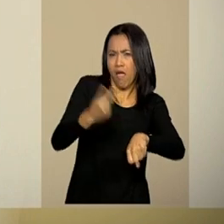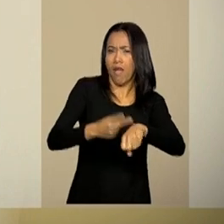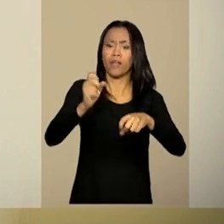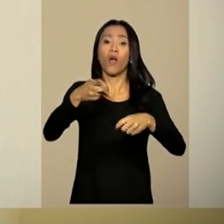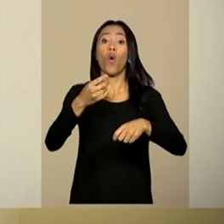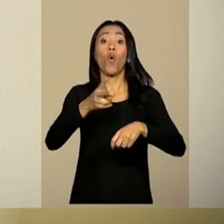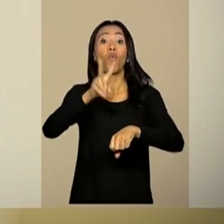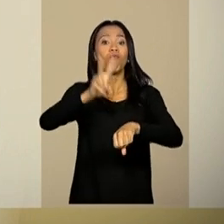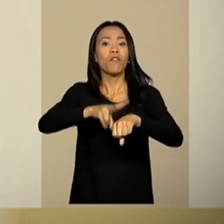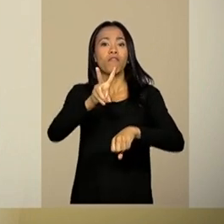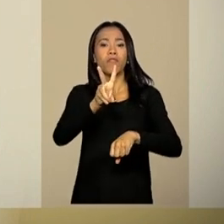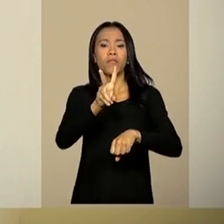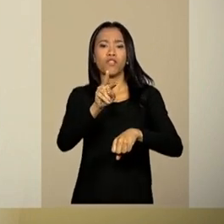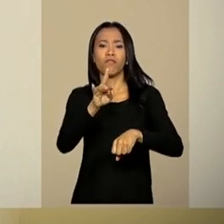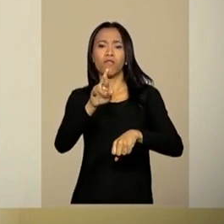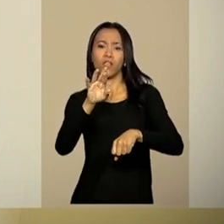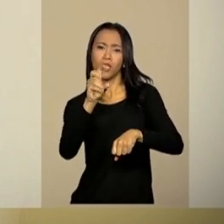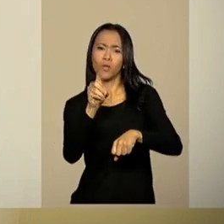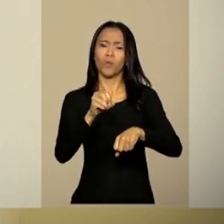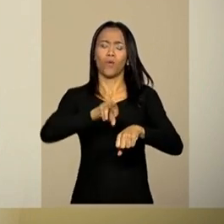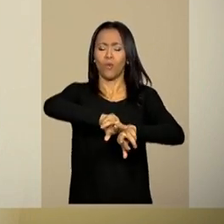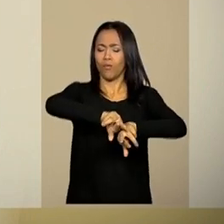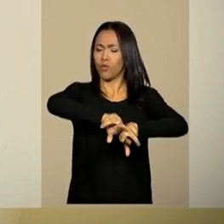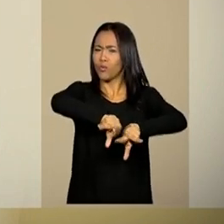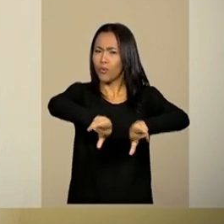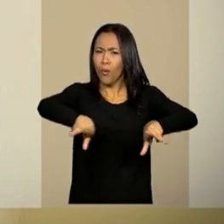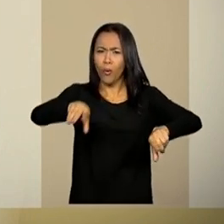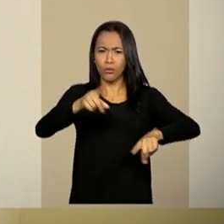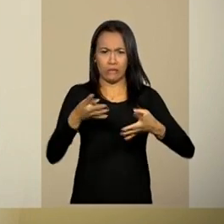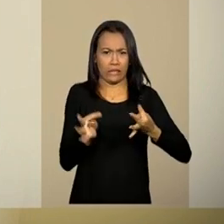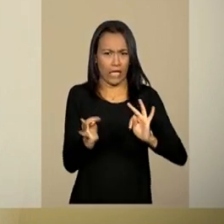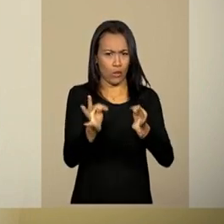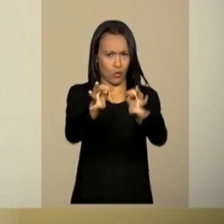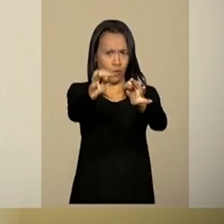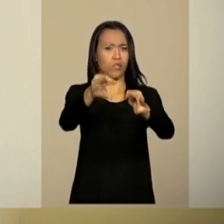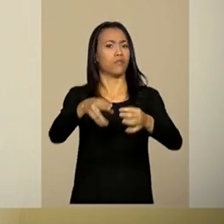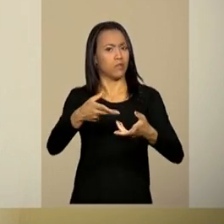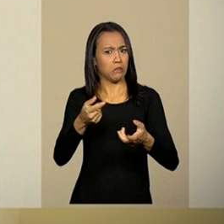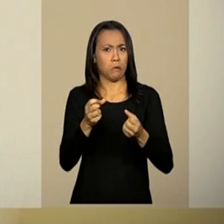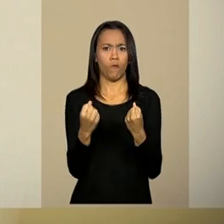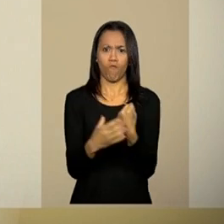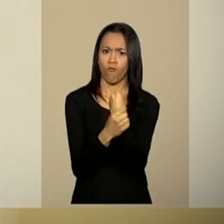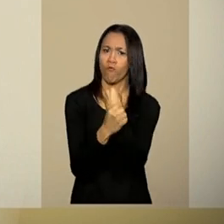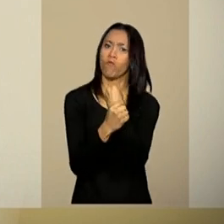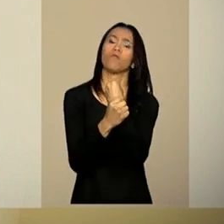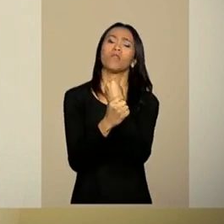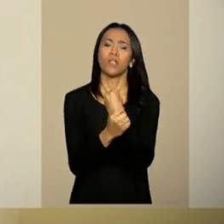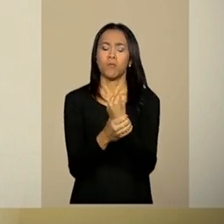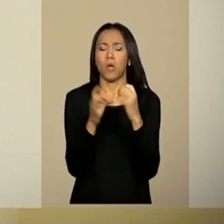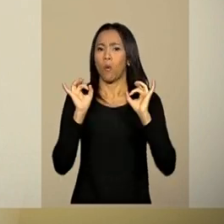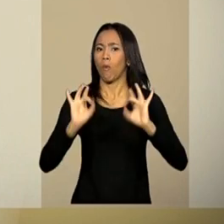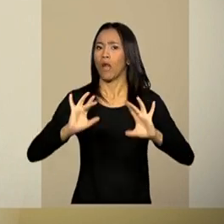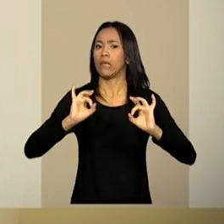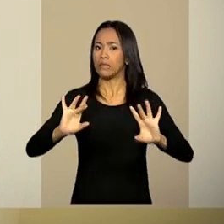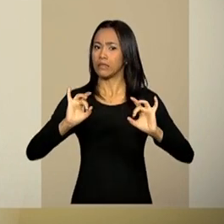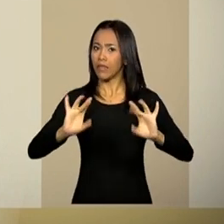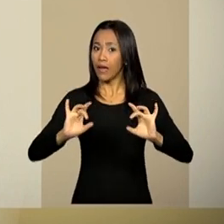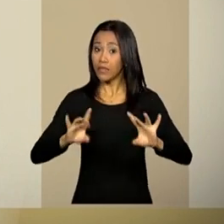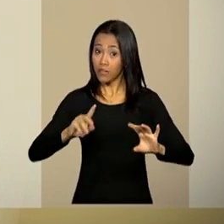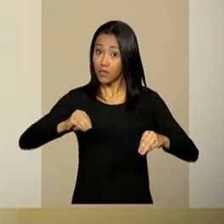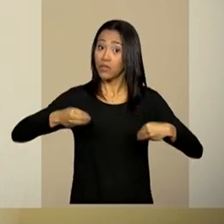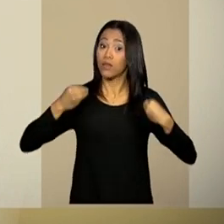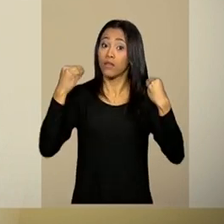vidro são todos materiais bem modernos bem resistentes de boa qualidade Luciano e que